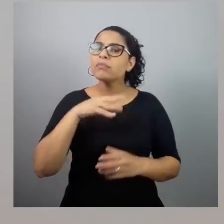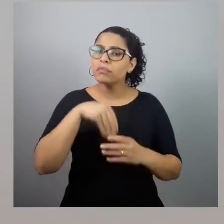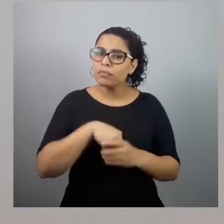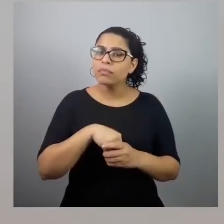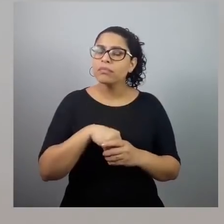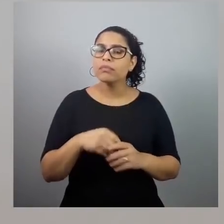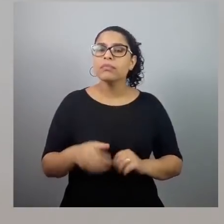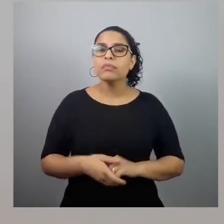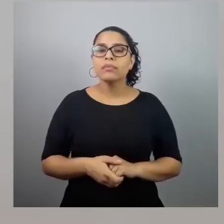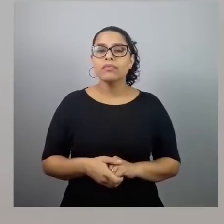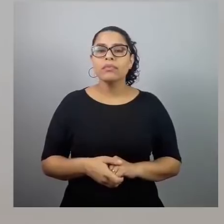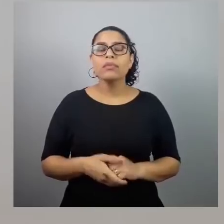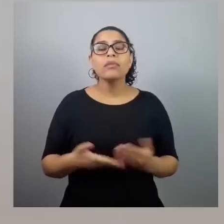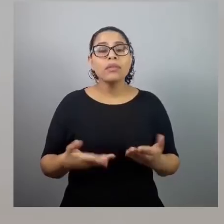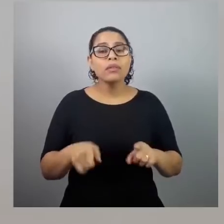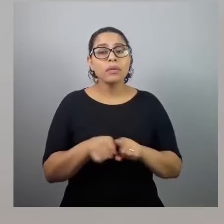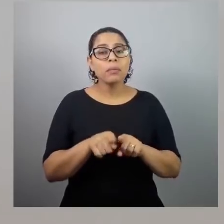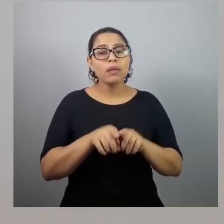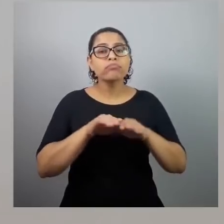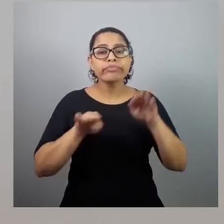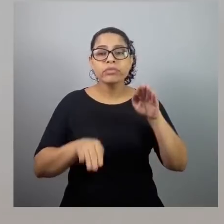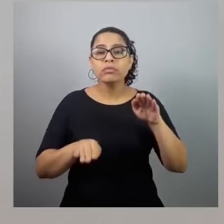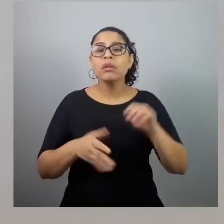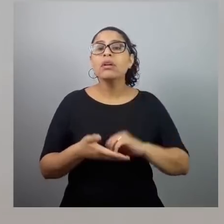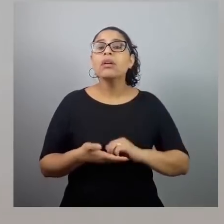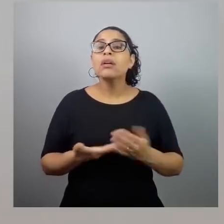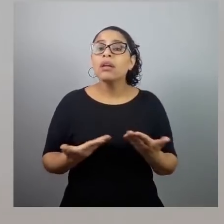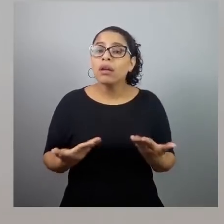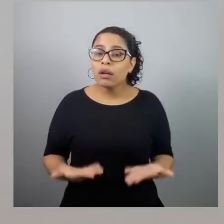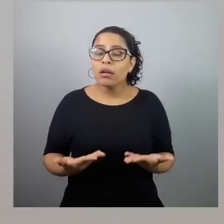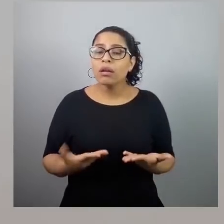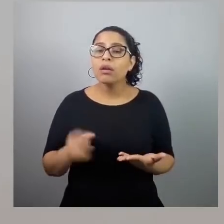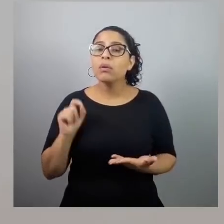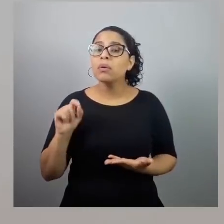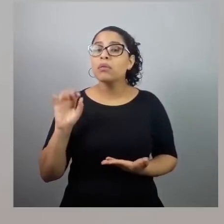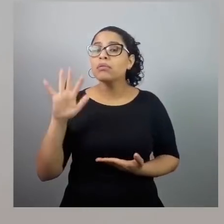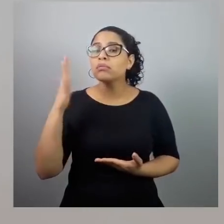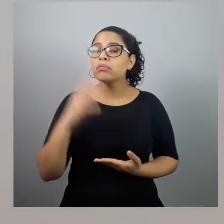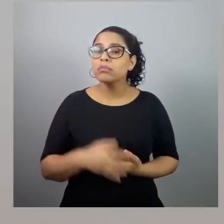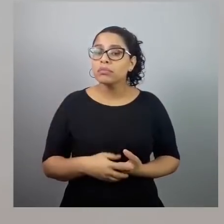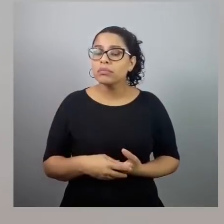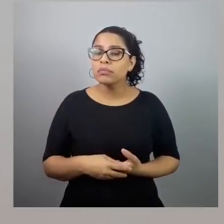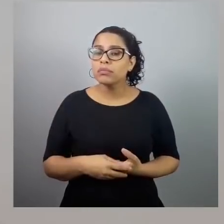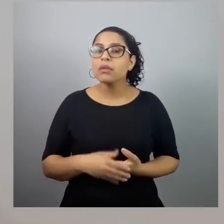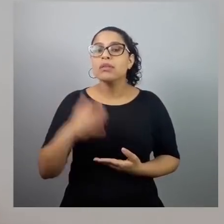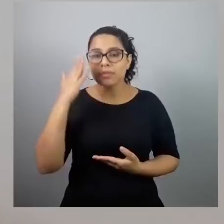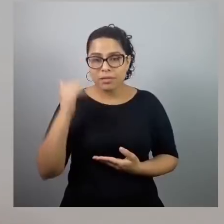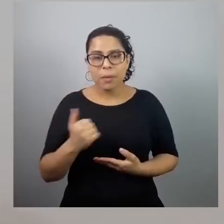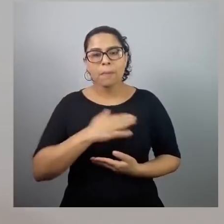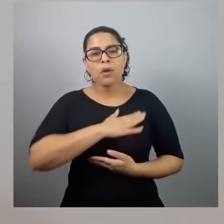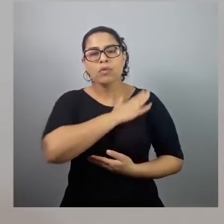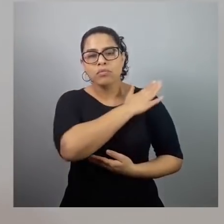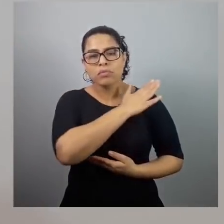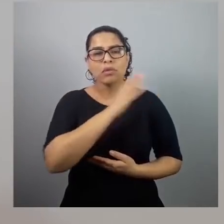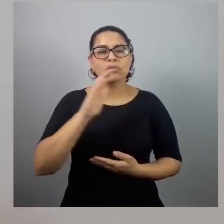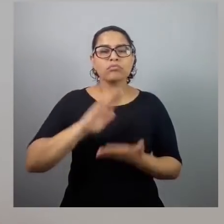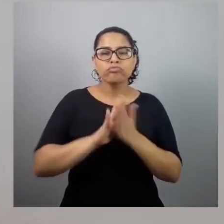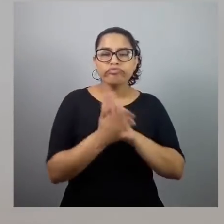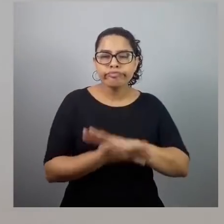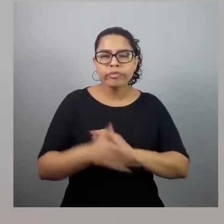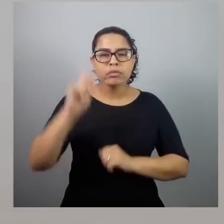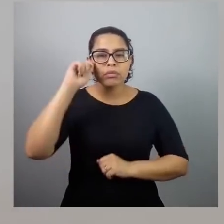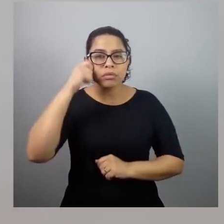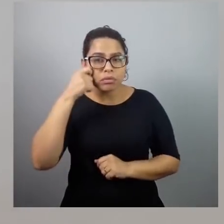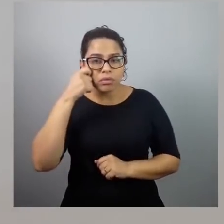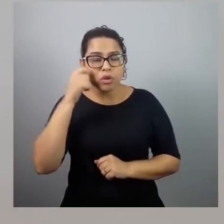racial, que também contribuía para que ela fosse excluída. Entretanto, sabemos que o preconceito racial não é